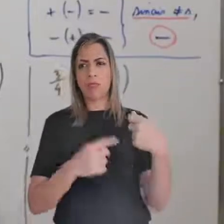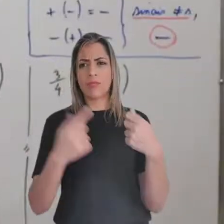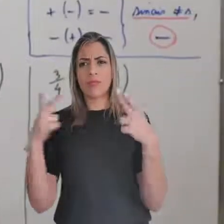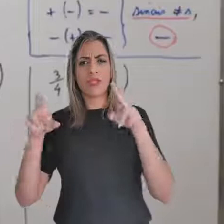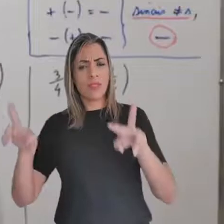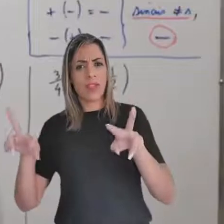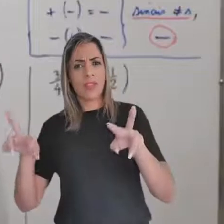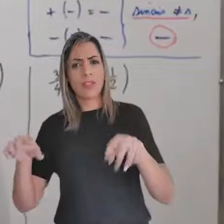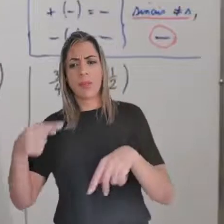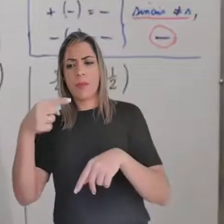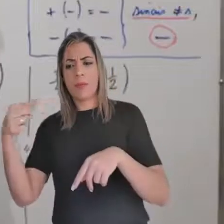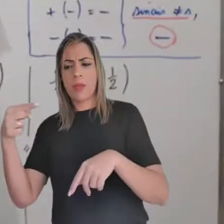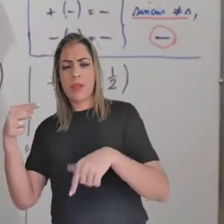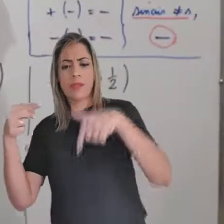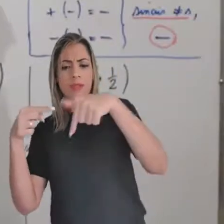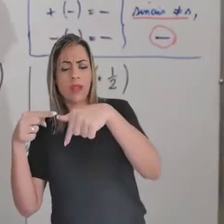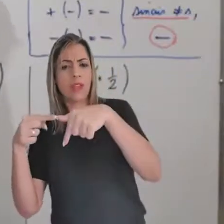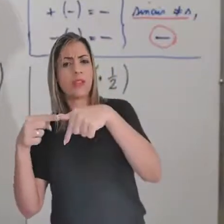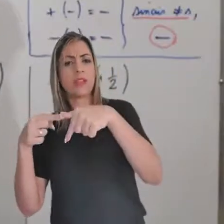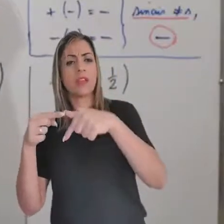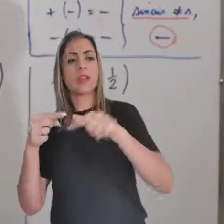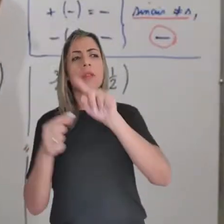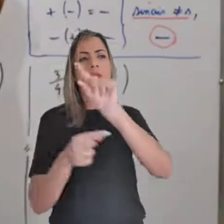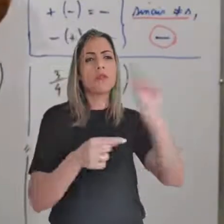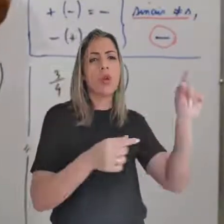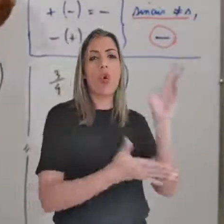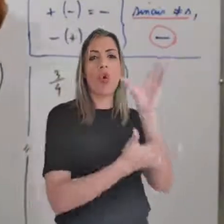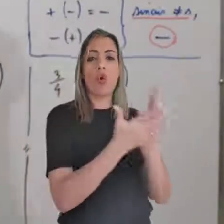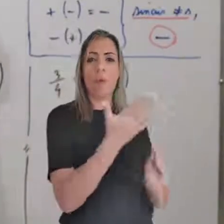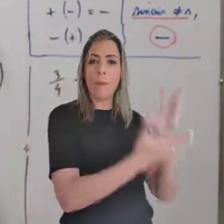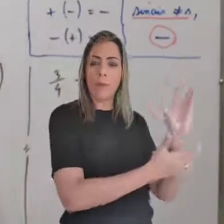diferentes. Ficarei com menos 7, o restante eu